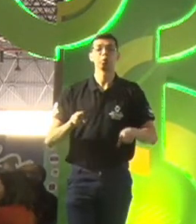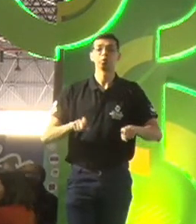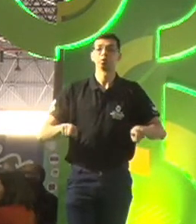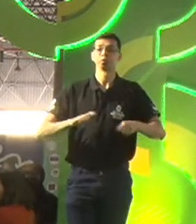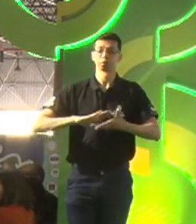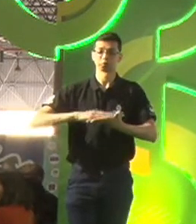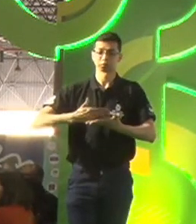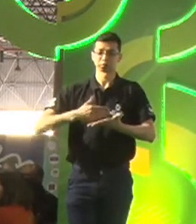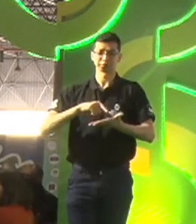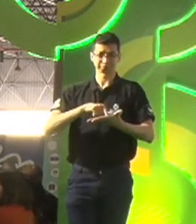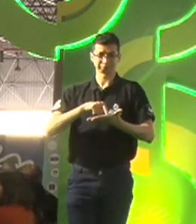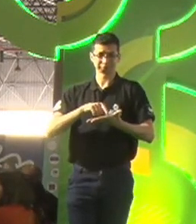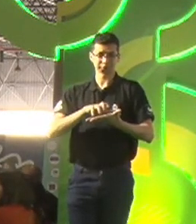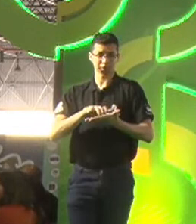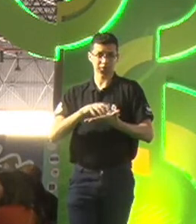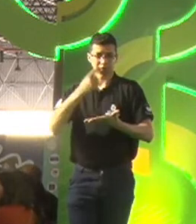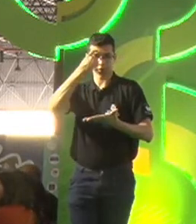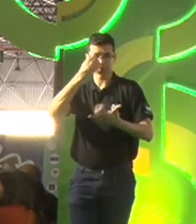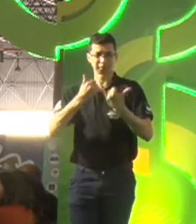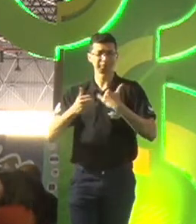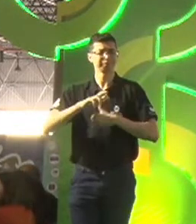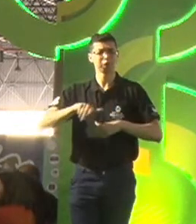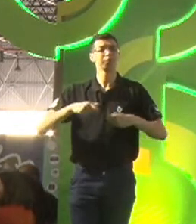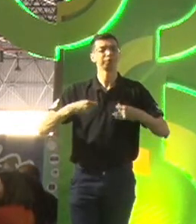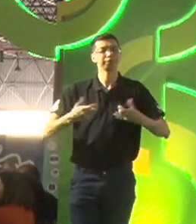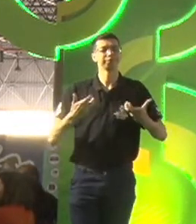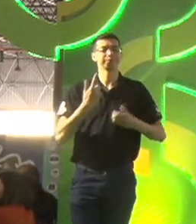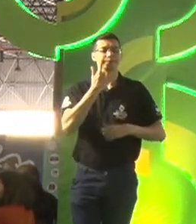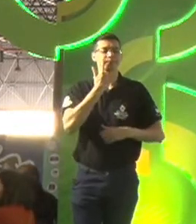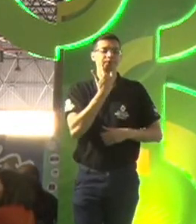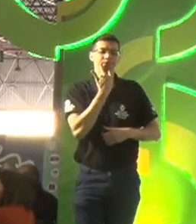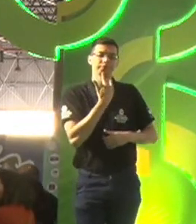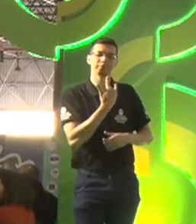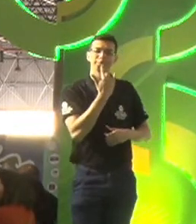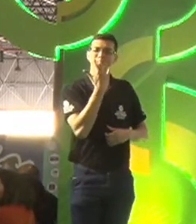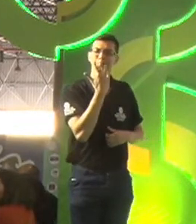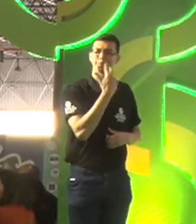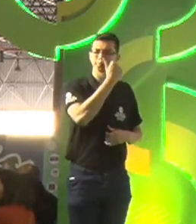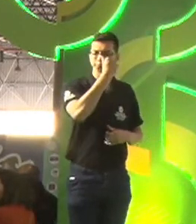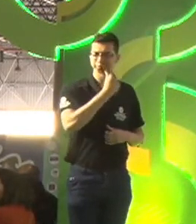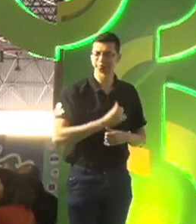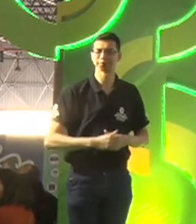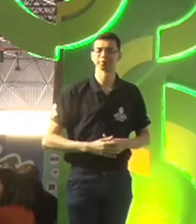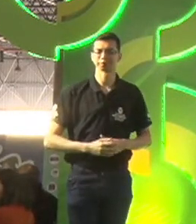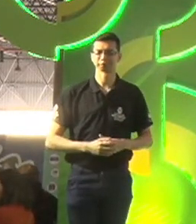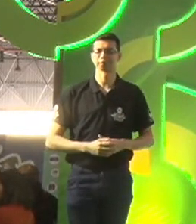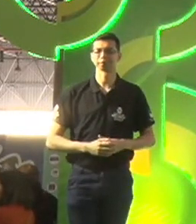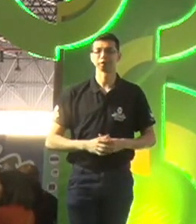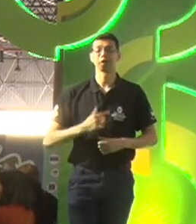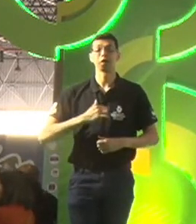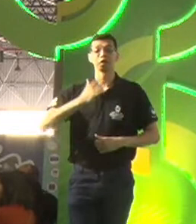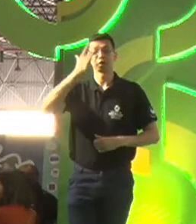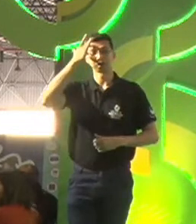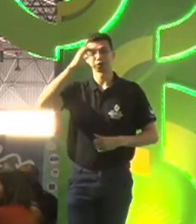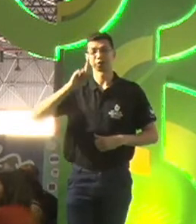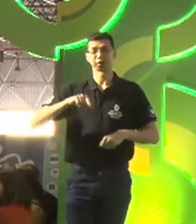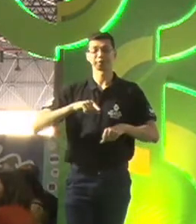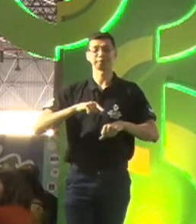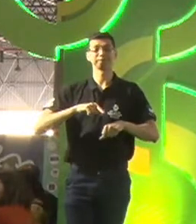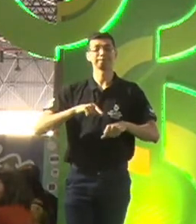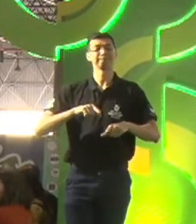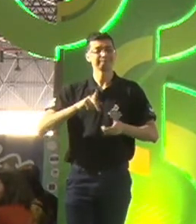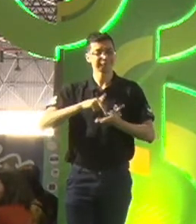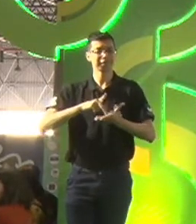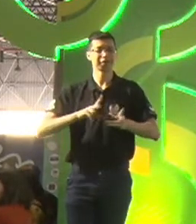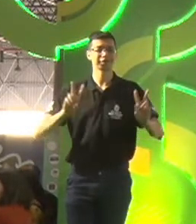que fosse atrativa e eu acho que esse é um ponto muito crucial e